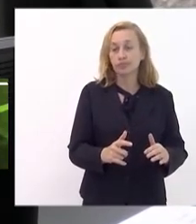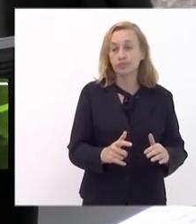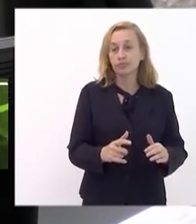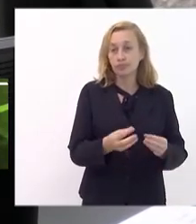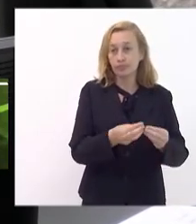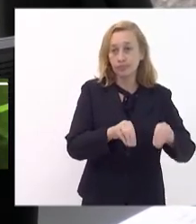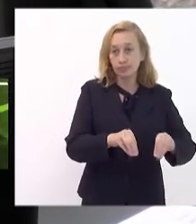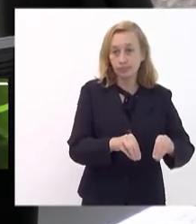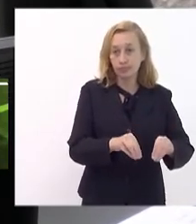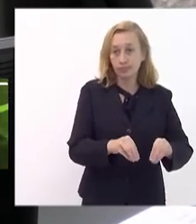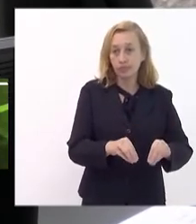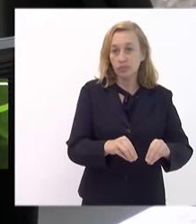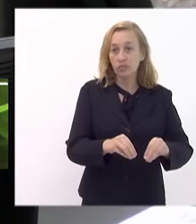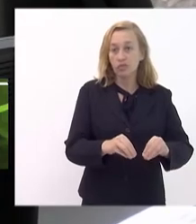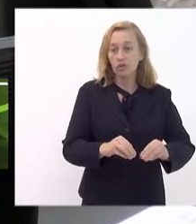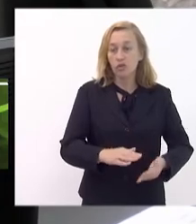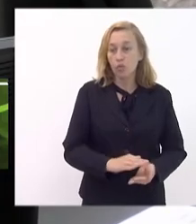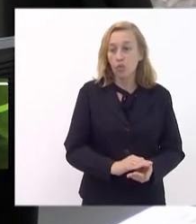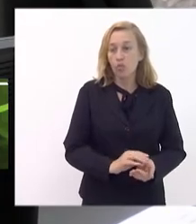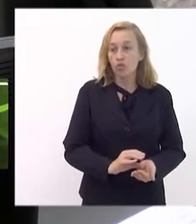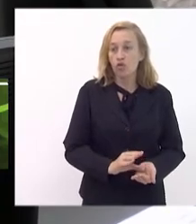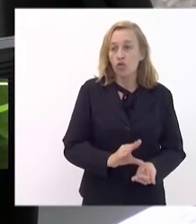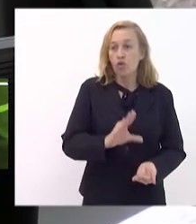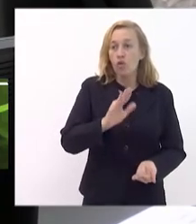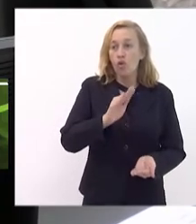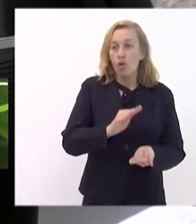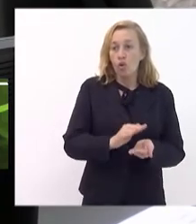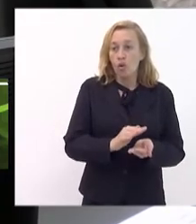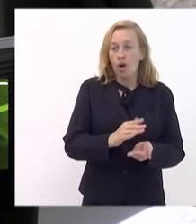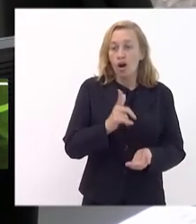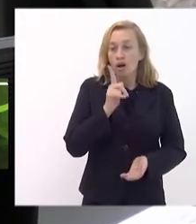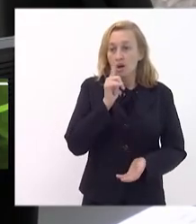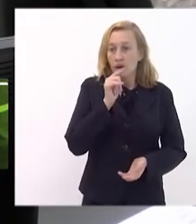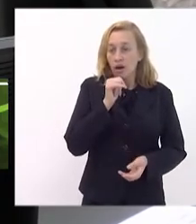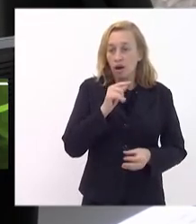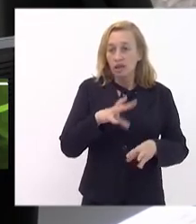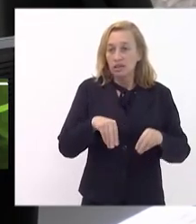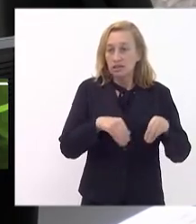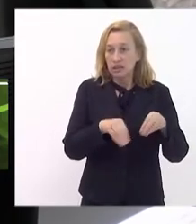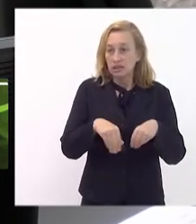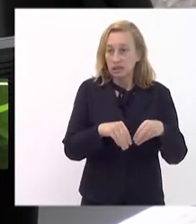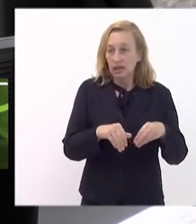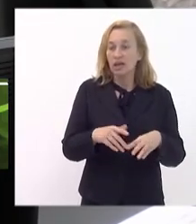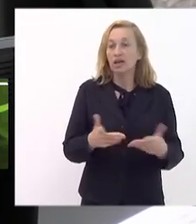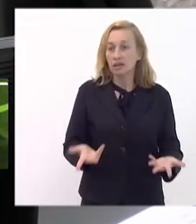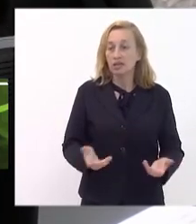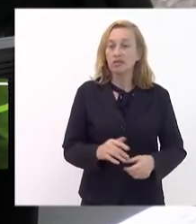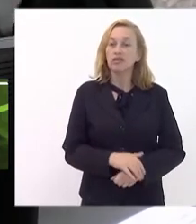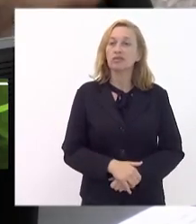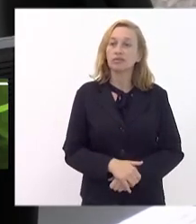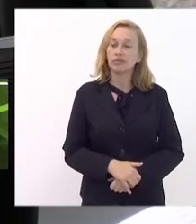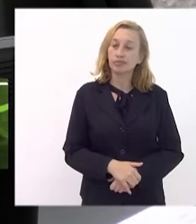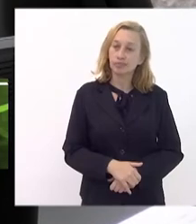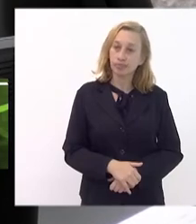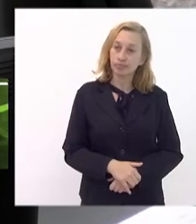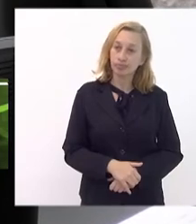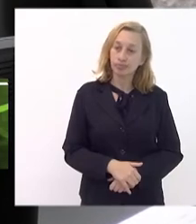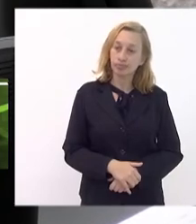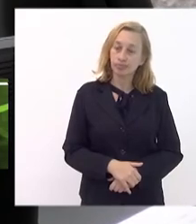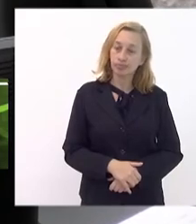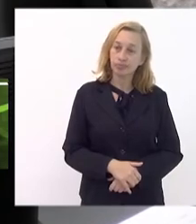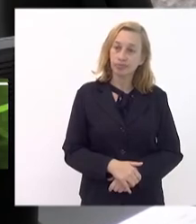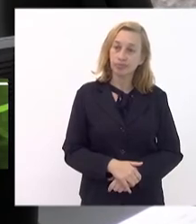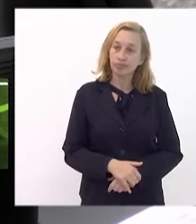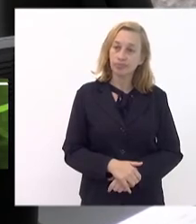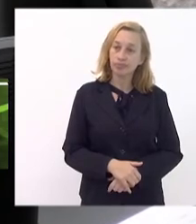água e de pedra que desceu. Aquilo lá possivelmente deve ser talos, né? solo